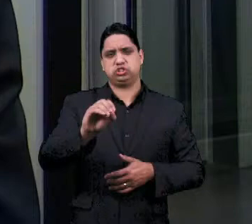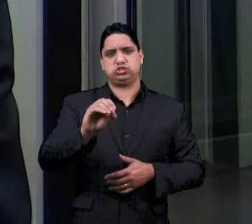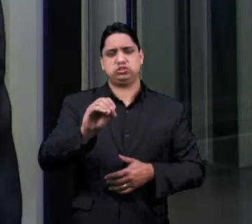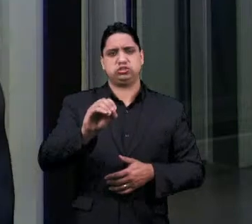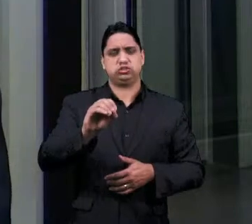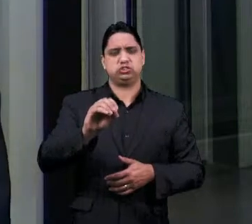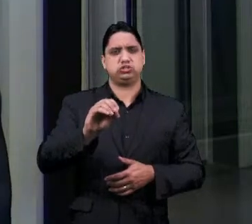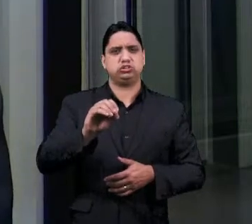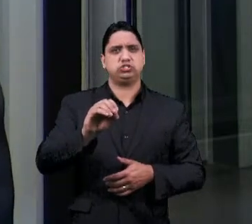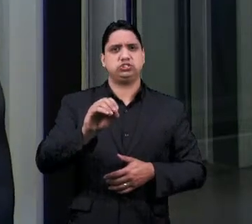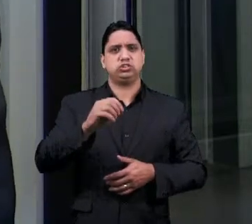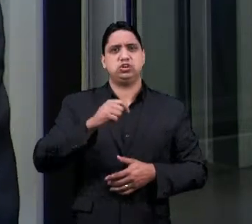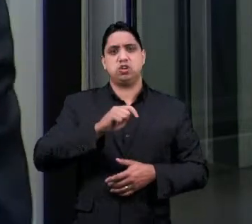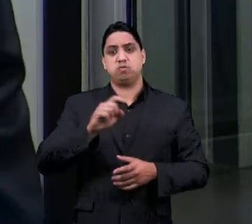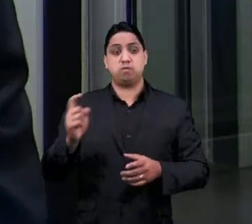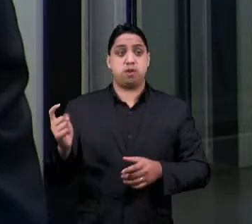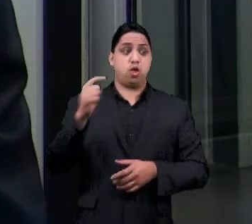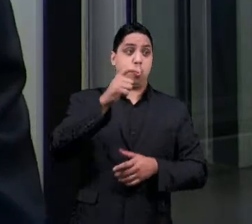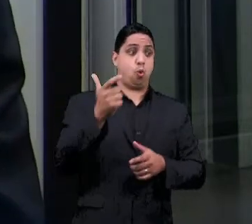Jetro foi para Januária.